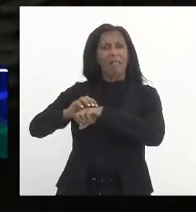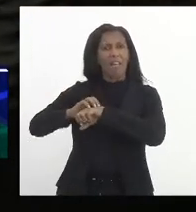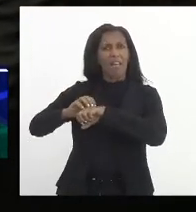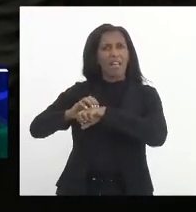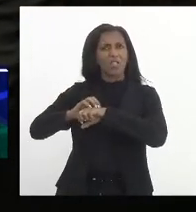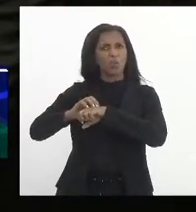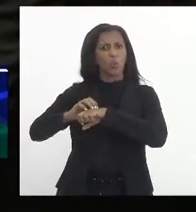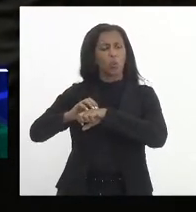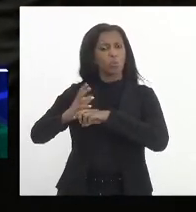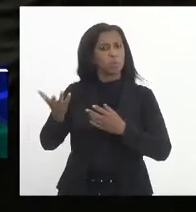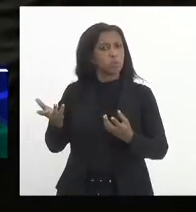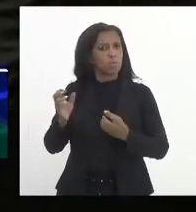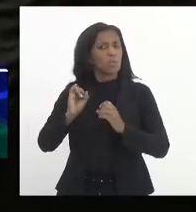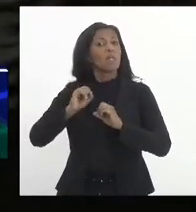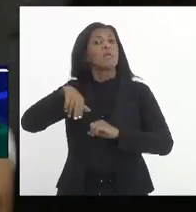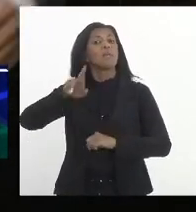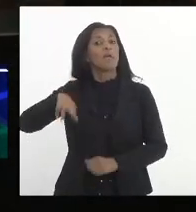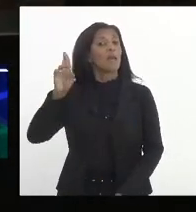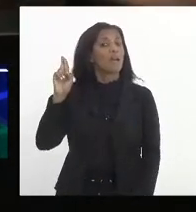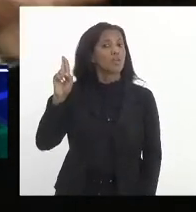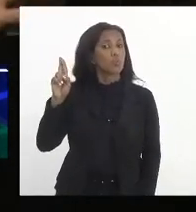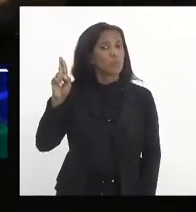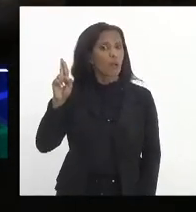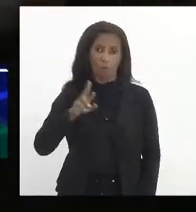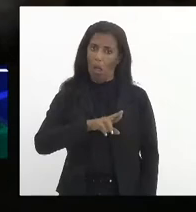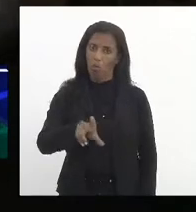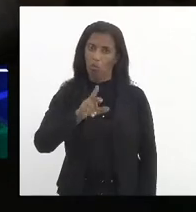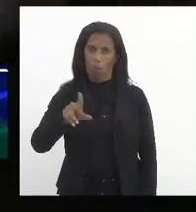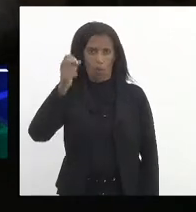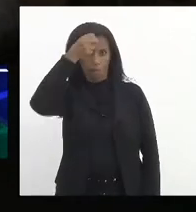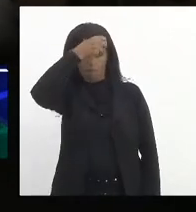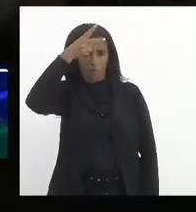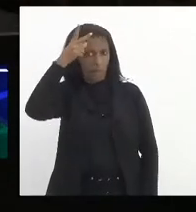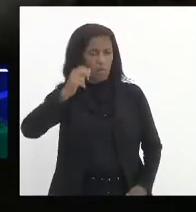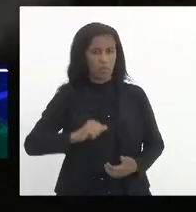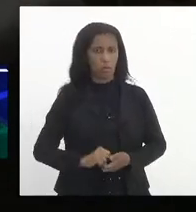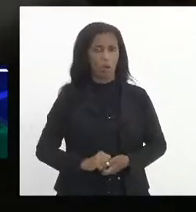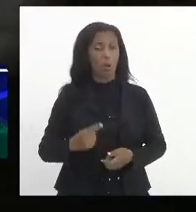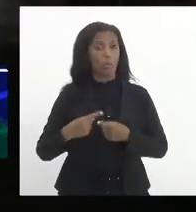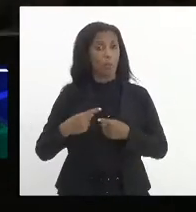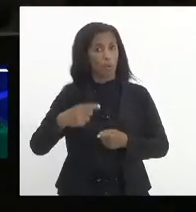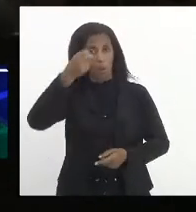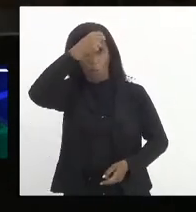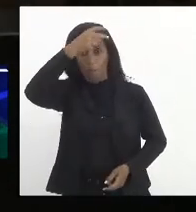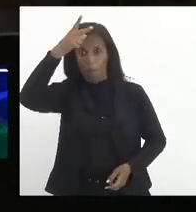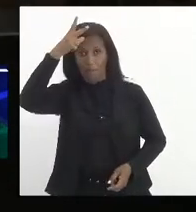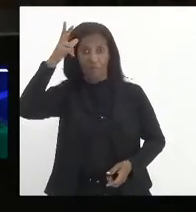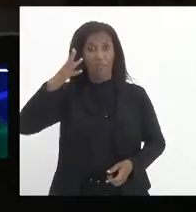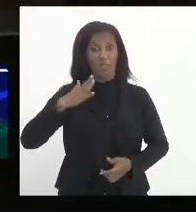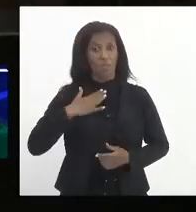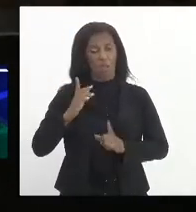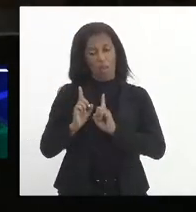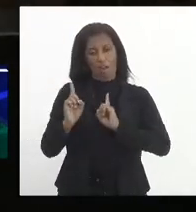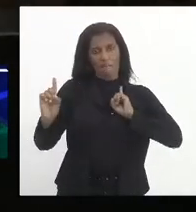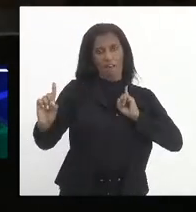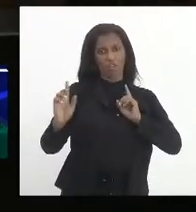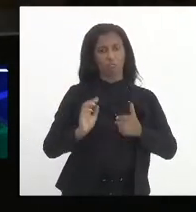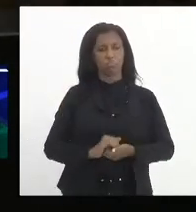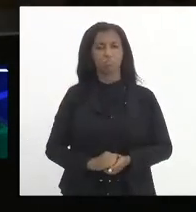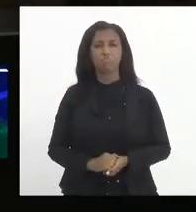se responsabiliza por isso o meu vai ser o prefeito que o prefeito ele gosta de tirar o corpo